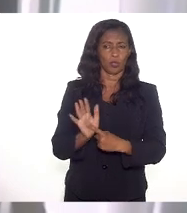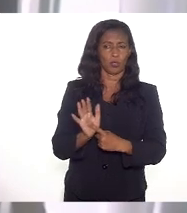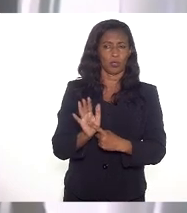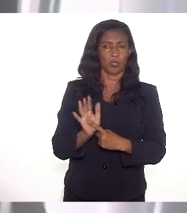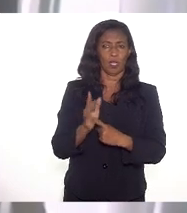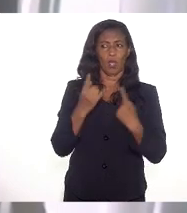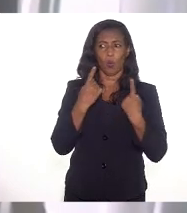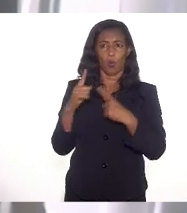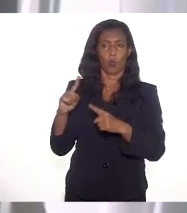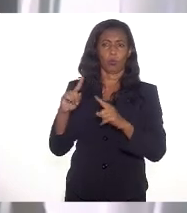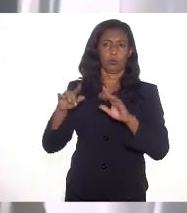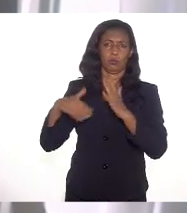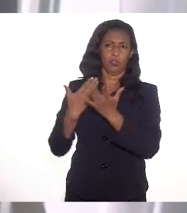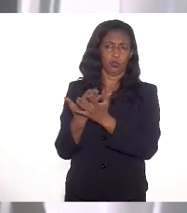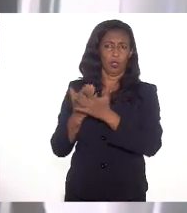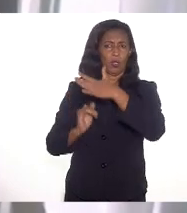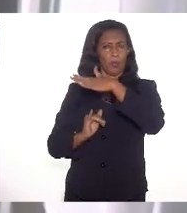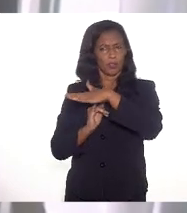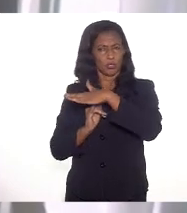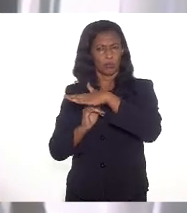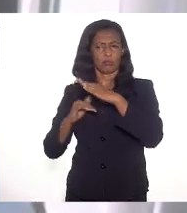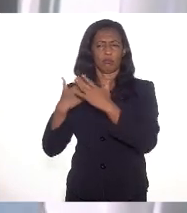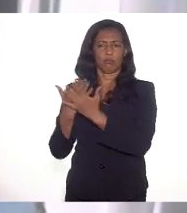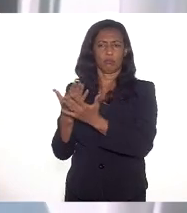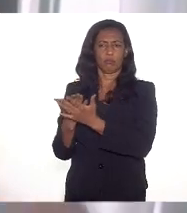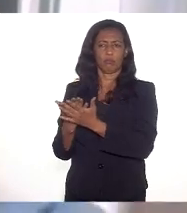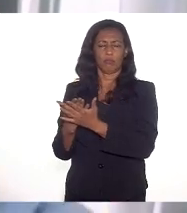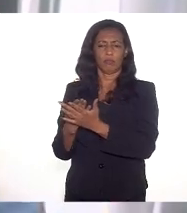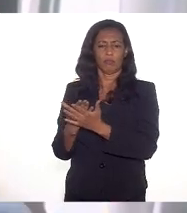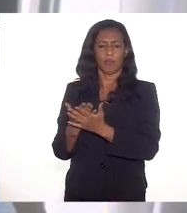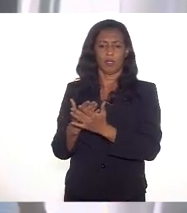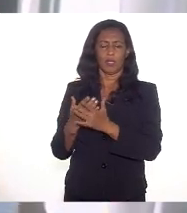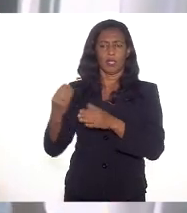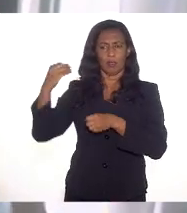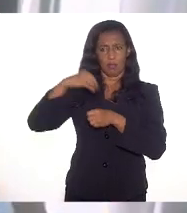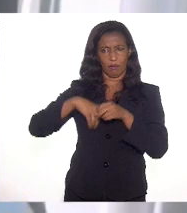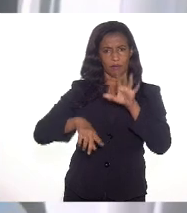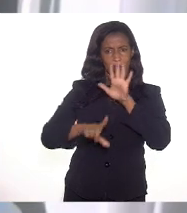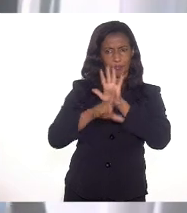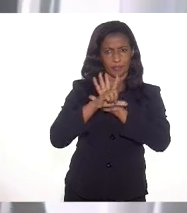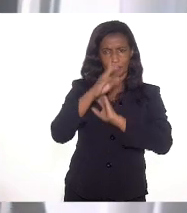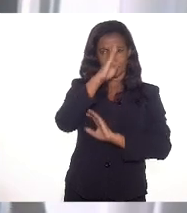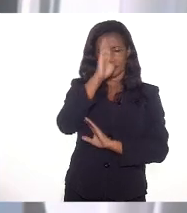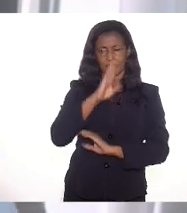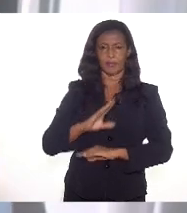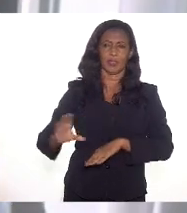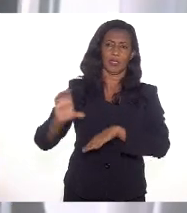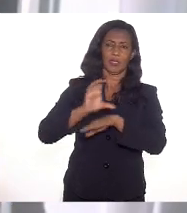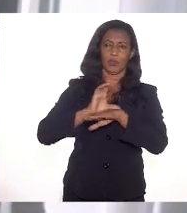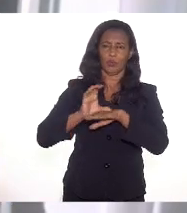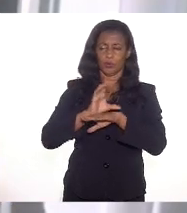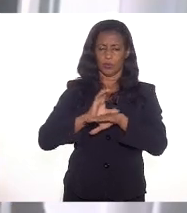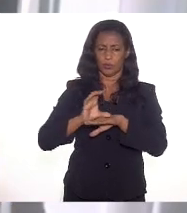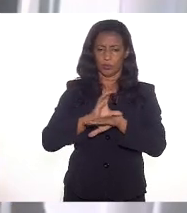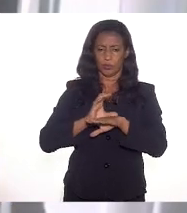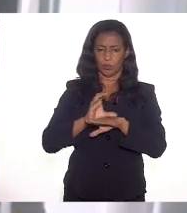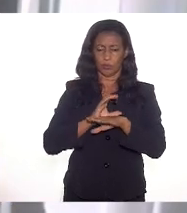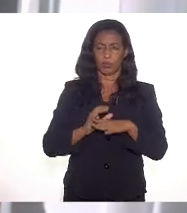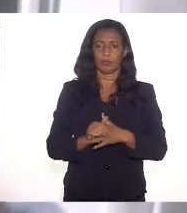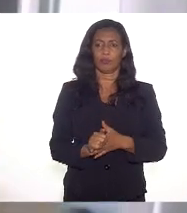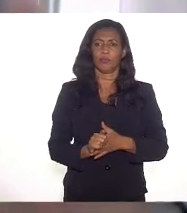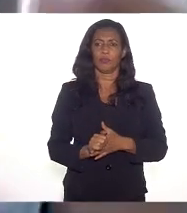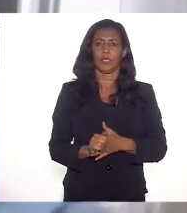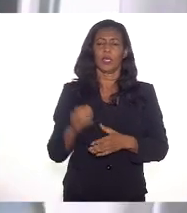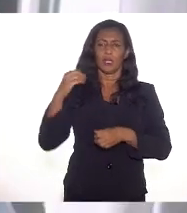à escola e à instituição escolar, consagrada na legislação brasileira, consagrada na Constituição, consagrada na